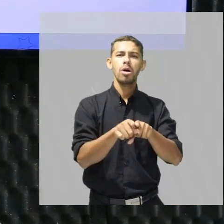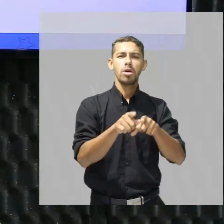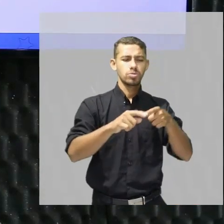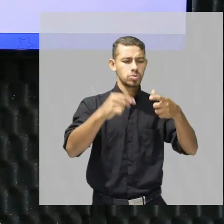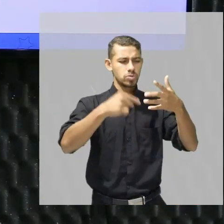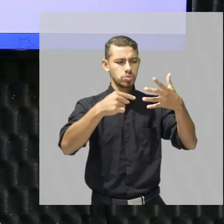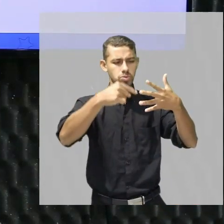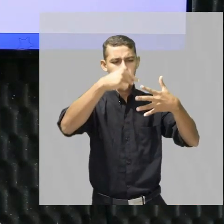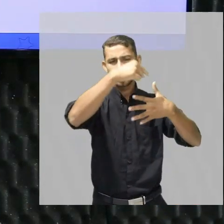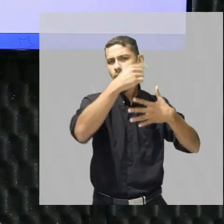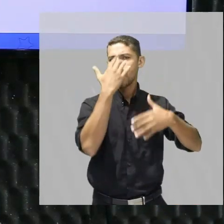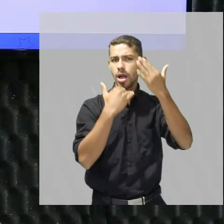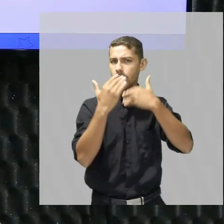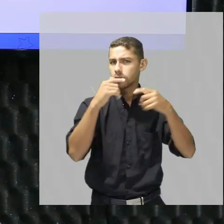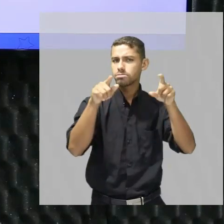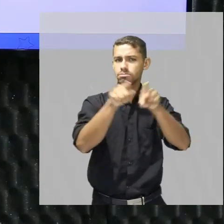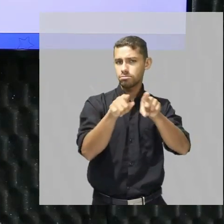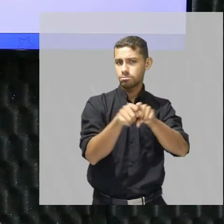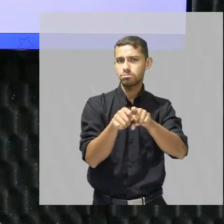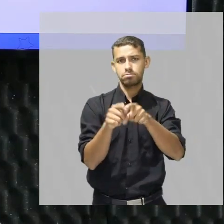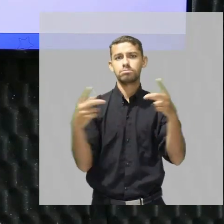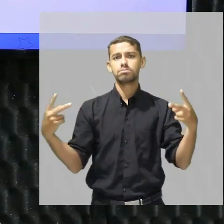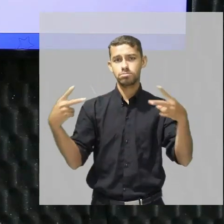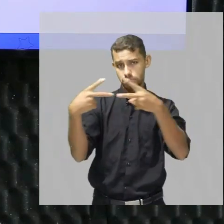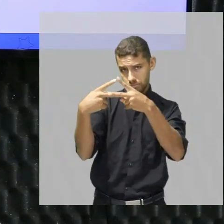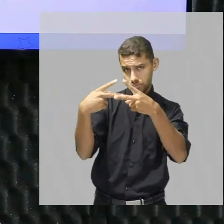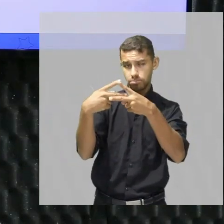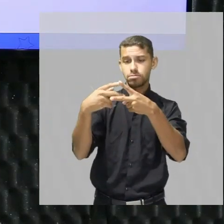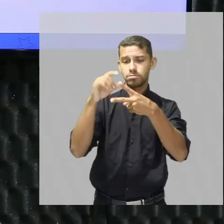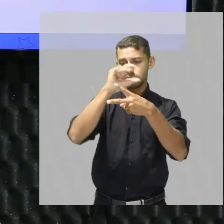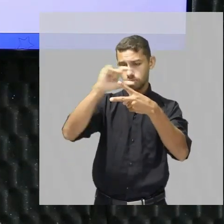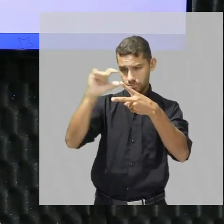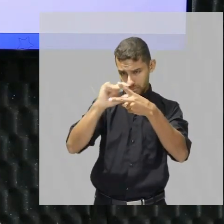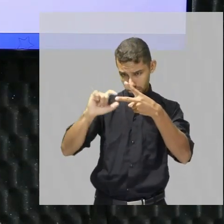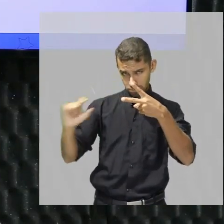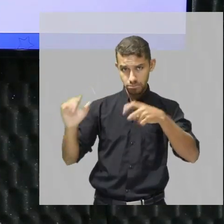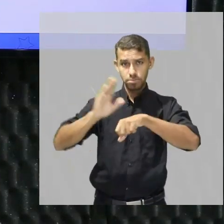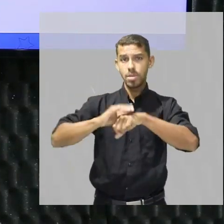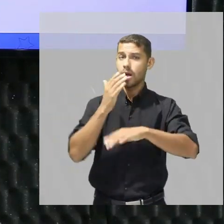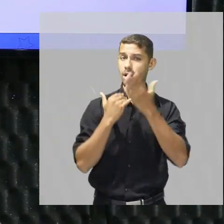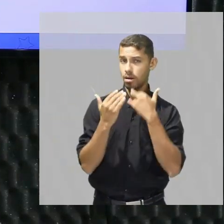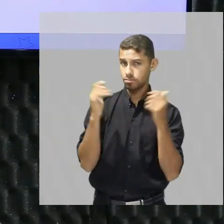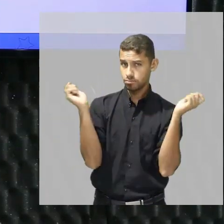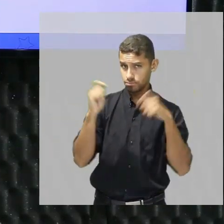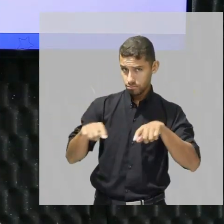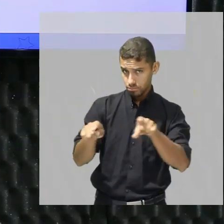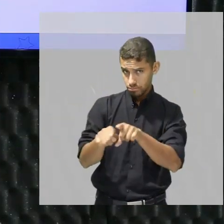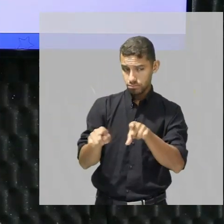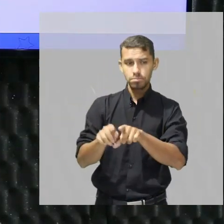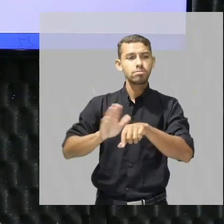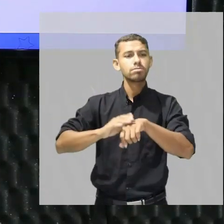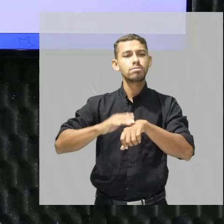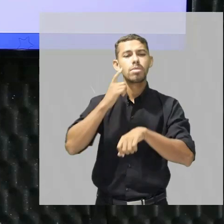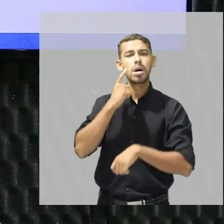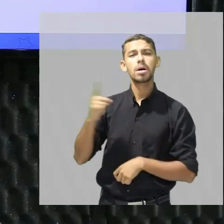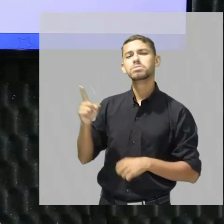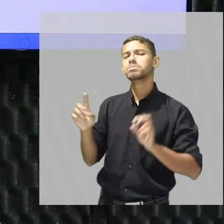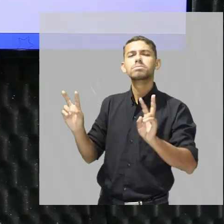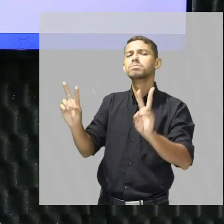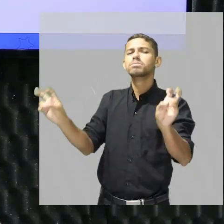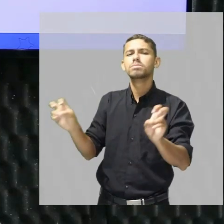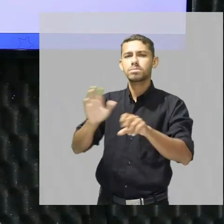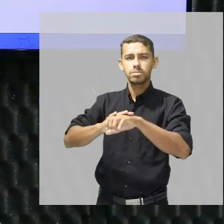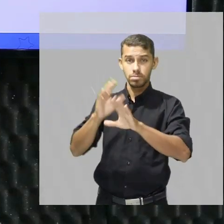alimentares, pirâmides alimentares e agora essa parte de sucessão ecológica que também é um conteúdo que eu